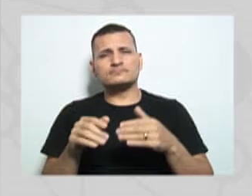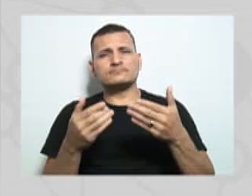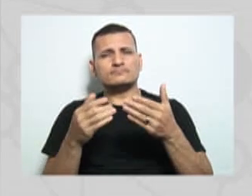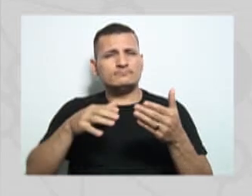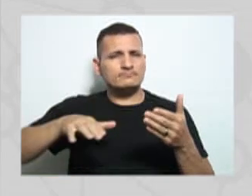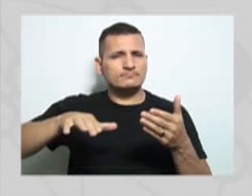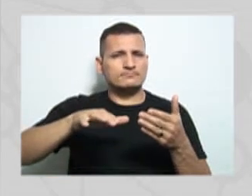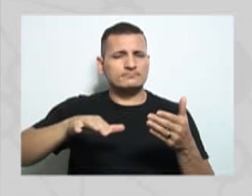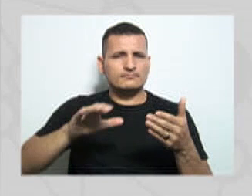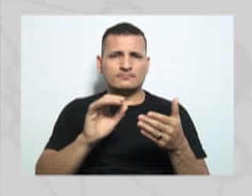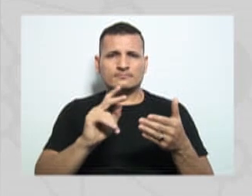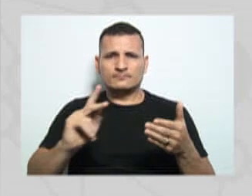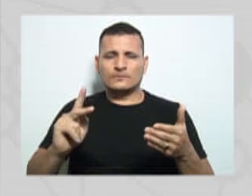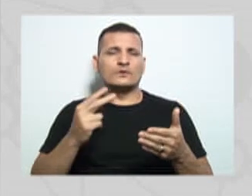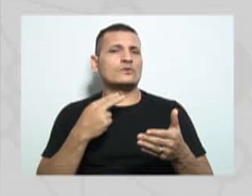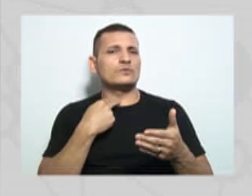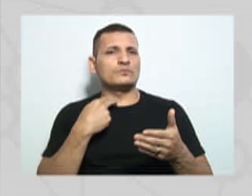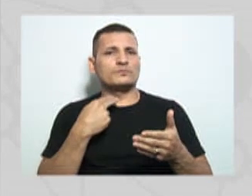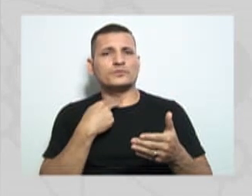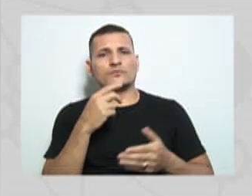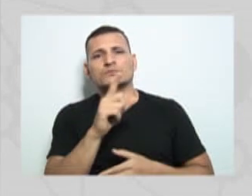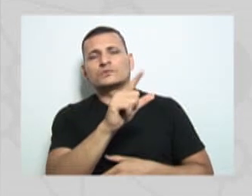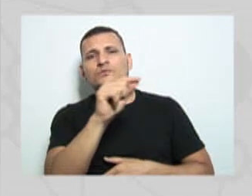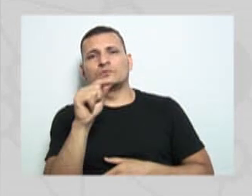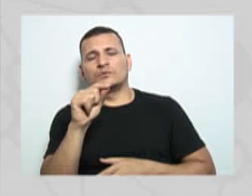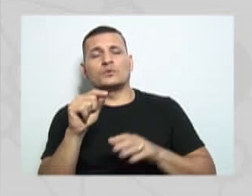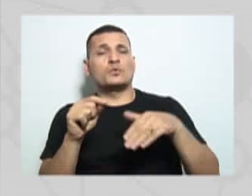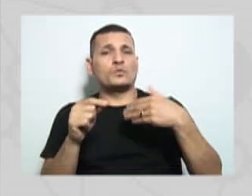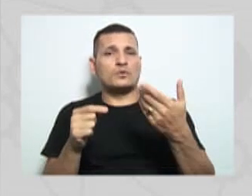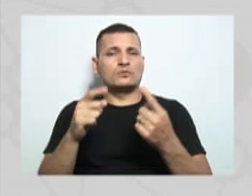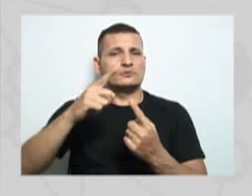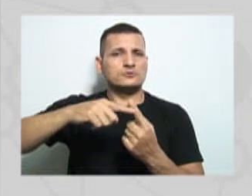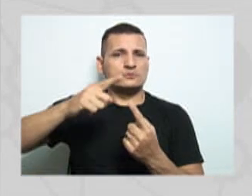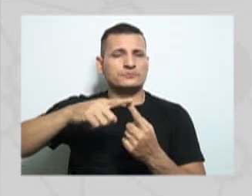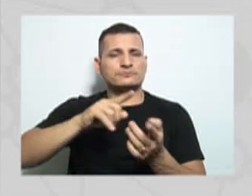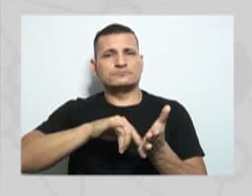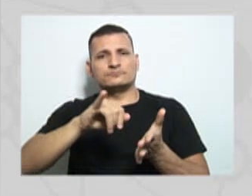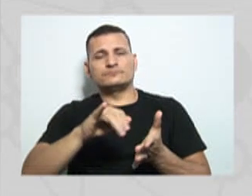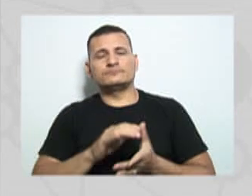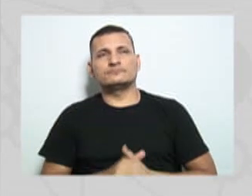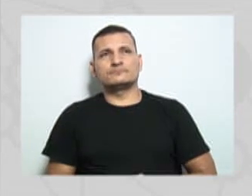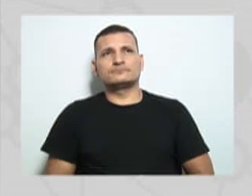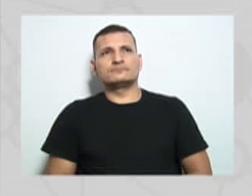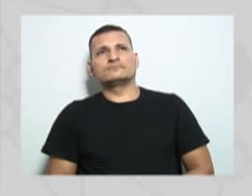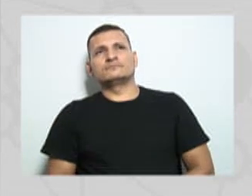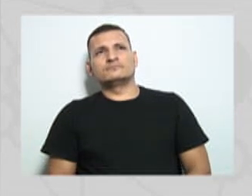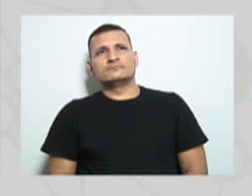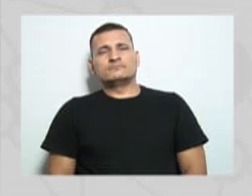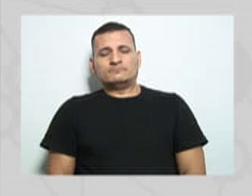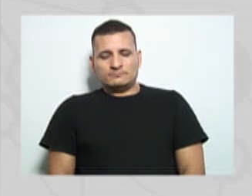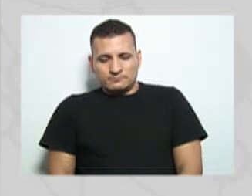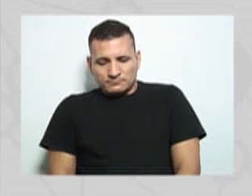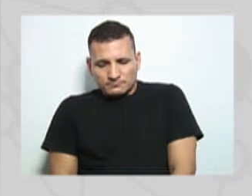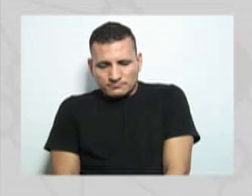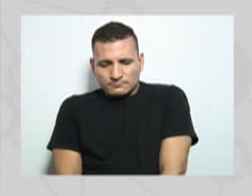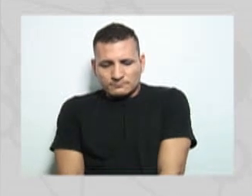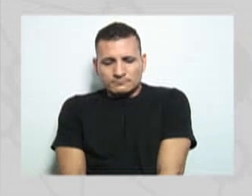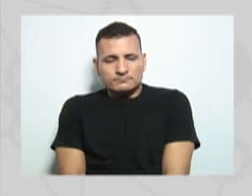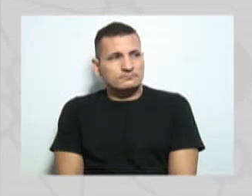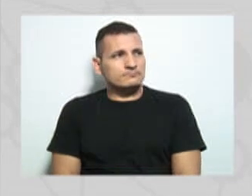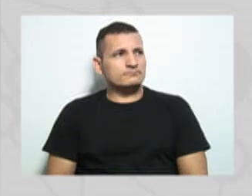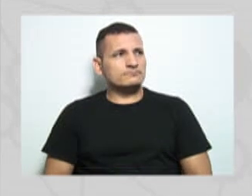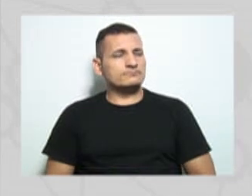pode optar pelo recolhimento dos impostos pelo regime do lucro presumido? O que eles colocaram, professora? Bom, professora, até